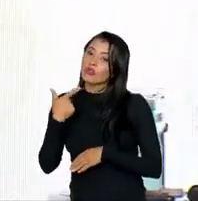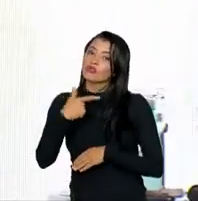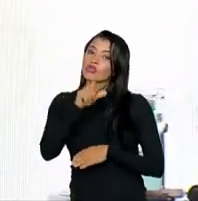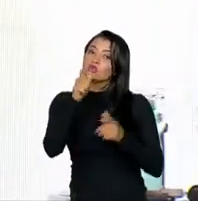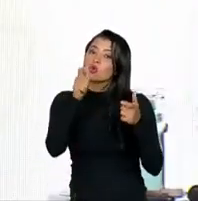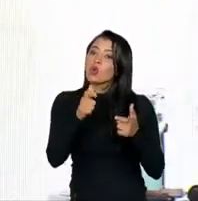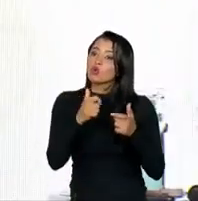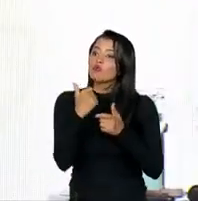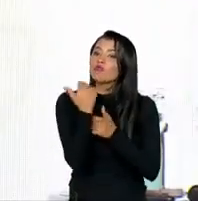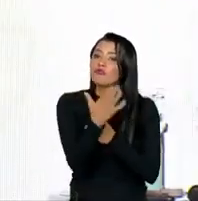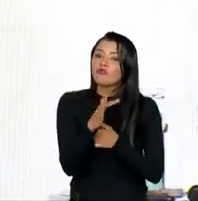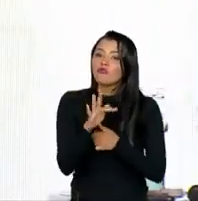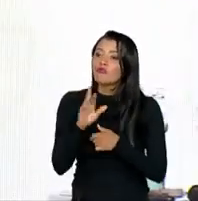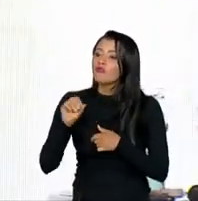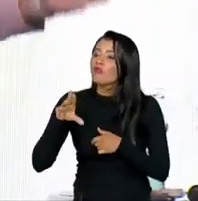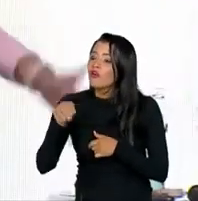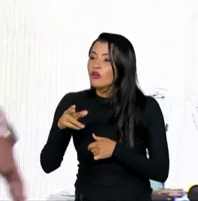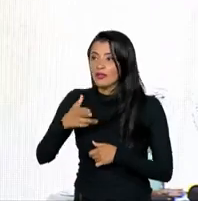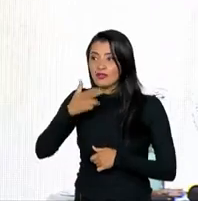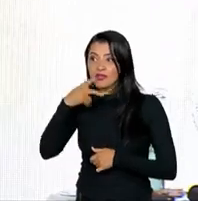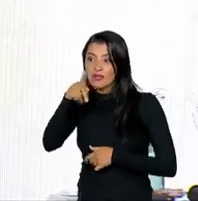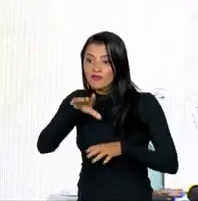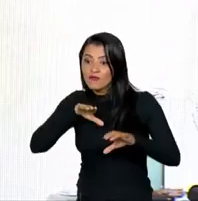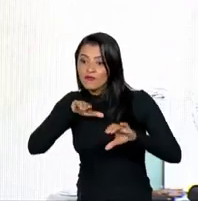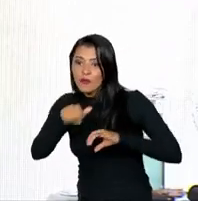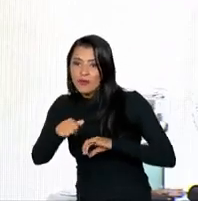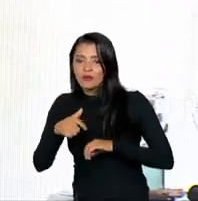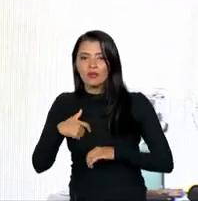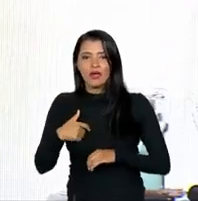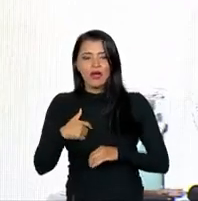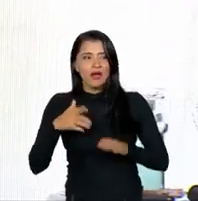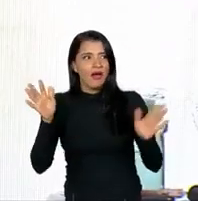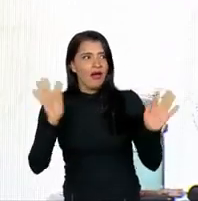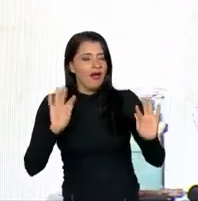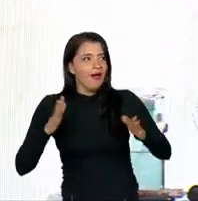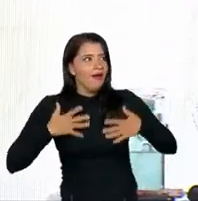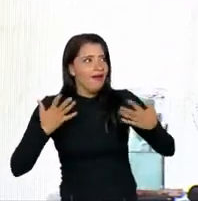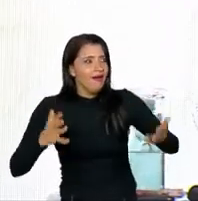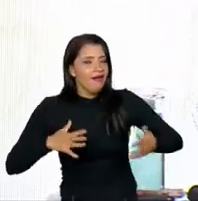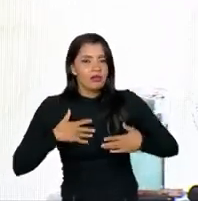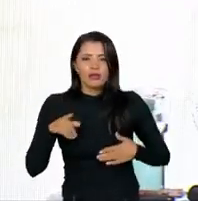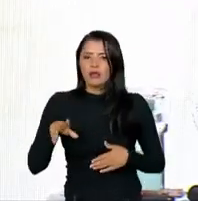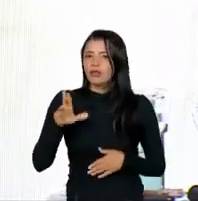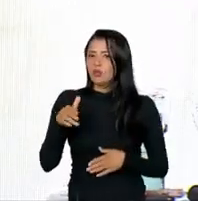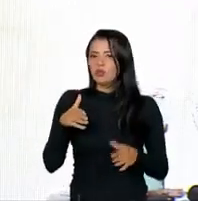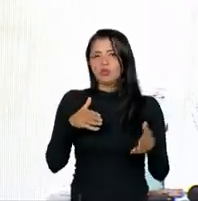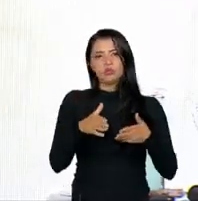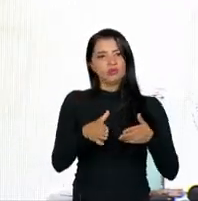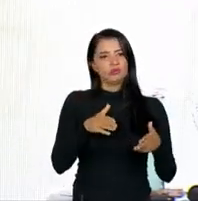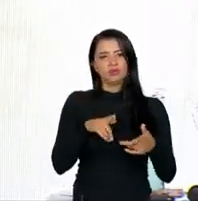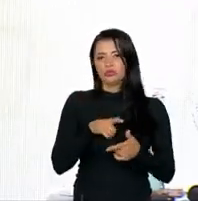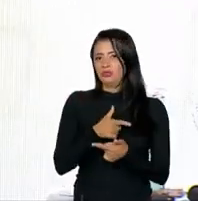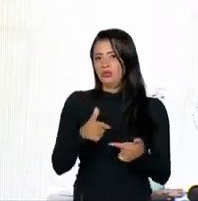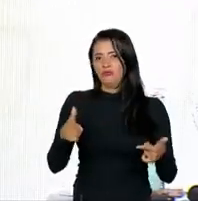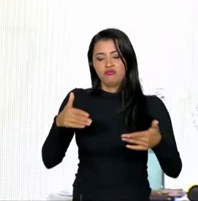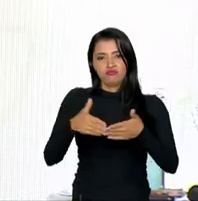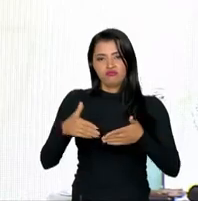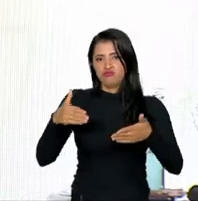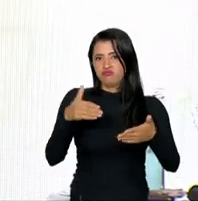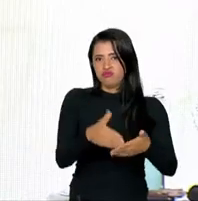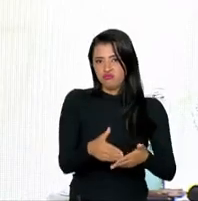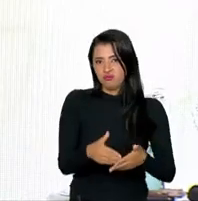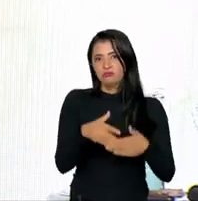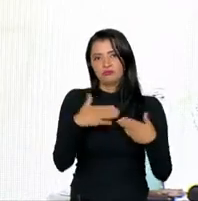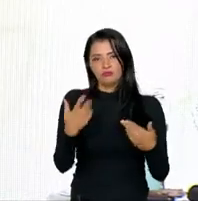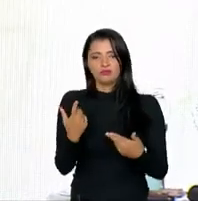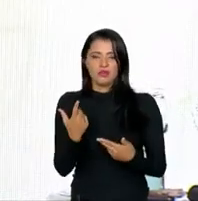fora, ou a sua neta tal está se formando, aquela alegria para ela, porque ela nunca teve acesso. E aí era um pouco do que eu queria